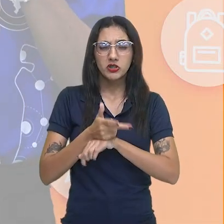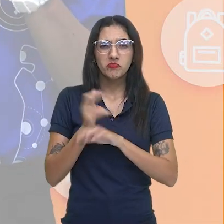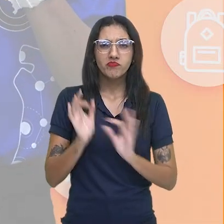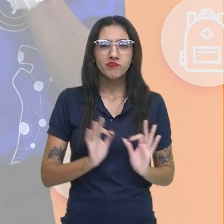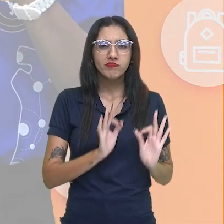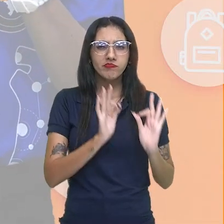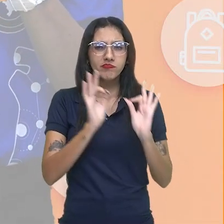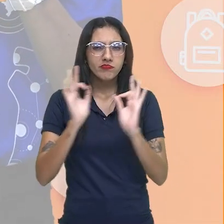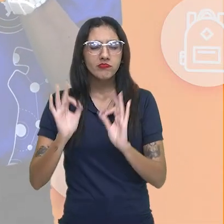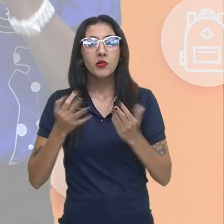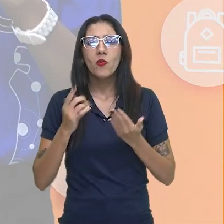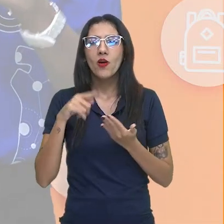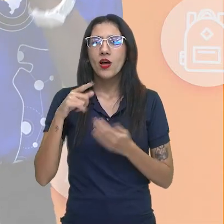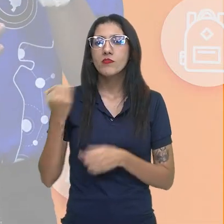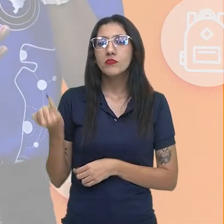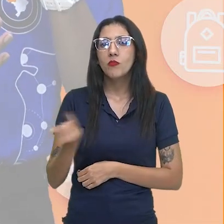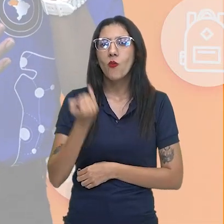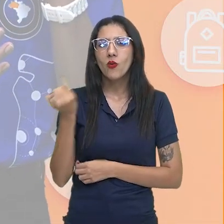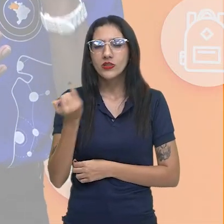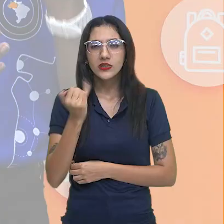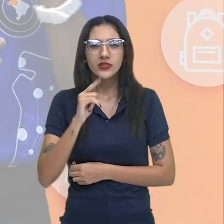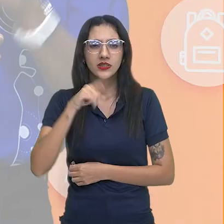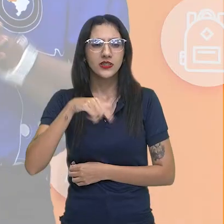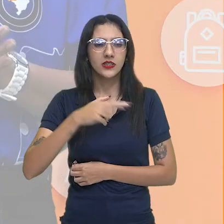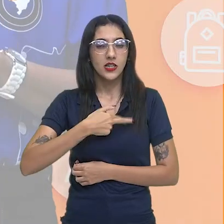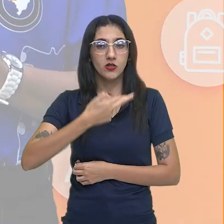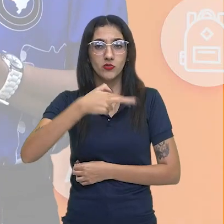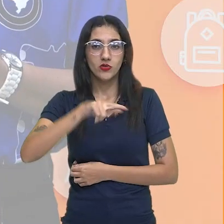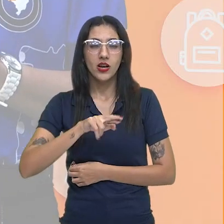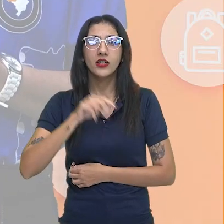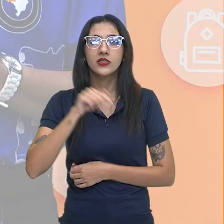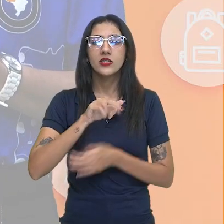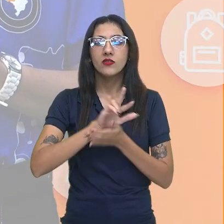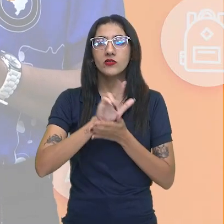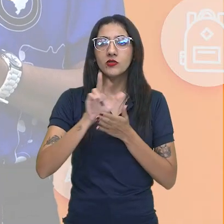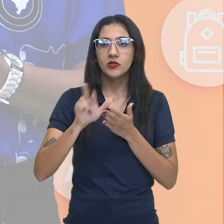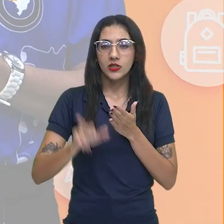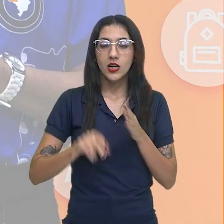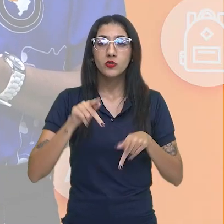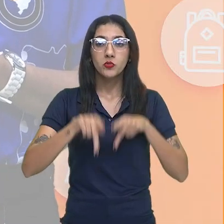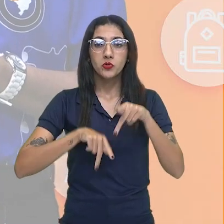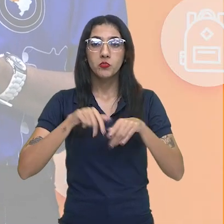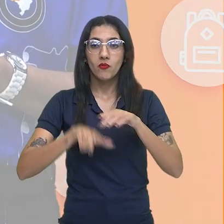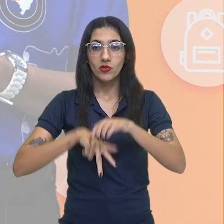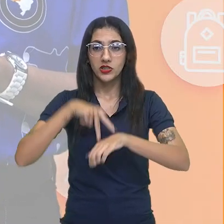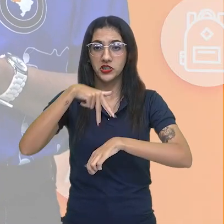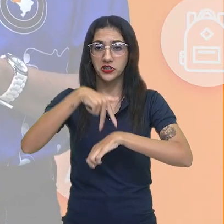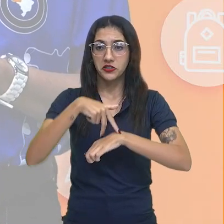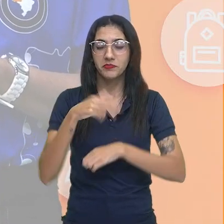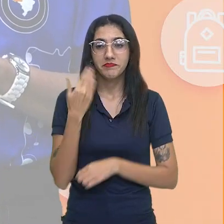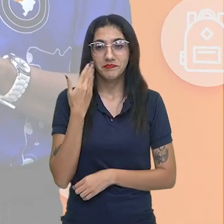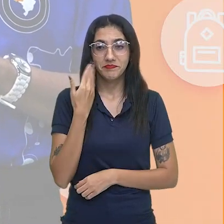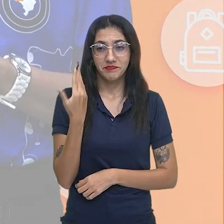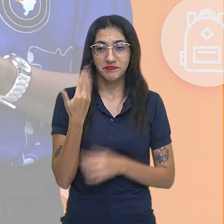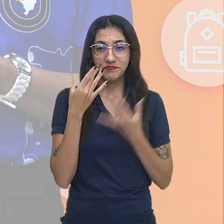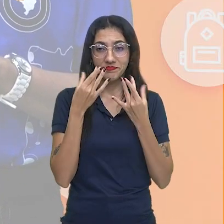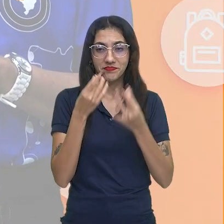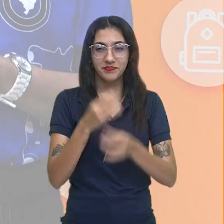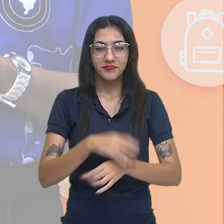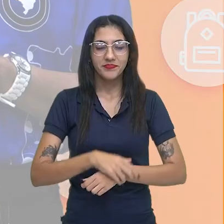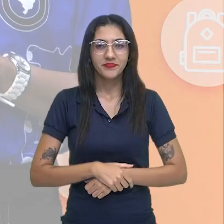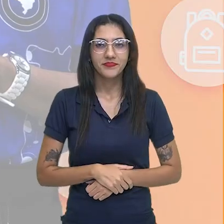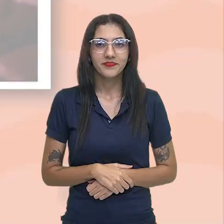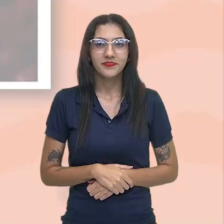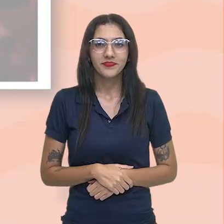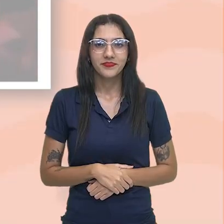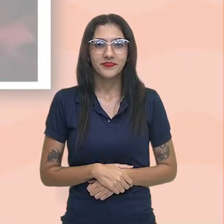dessa religiosidade e dessa diversidade dos povos originários. Vamos assisti-lo?